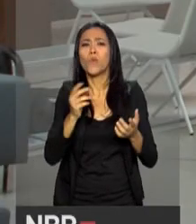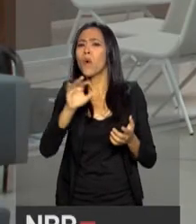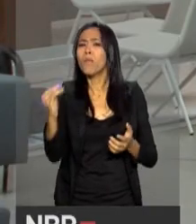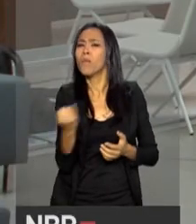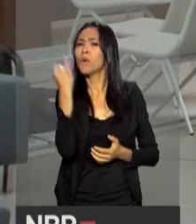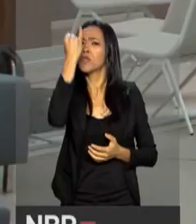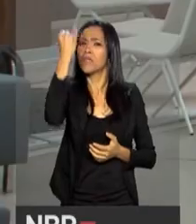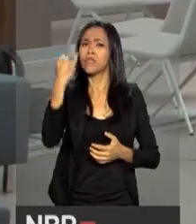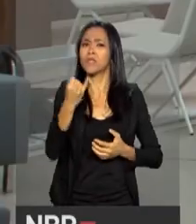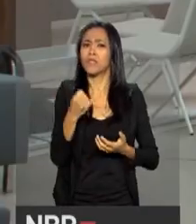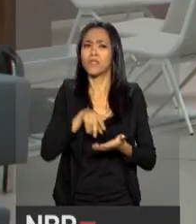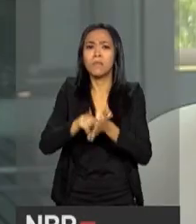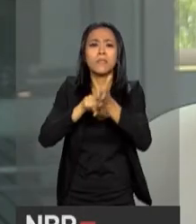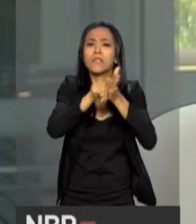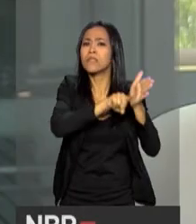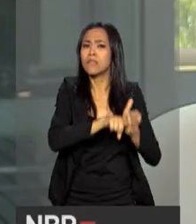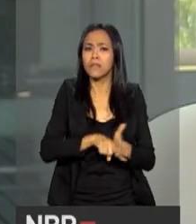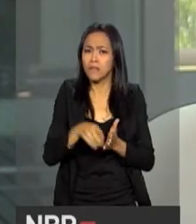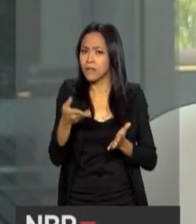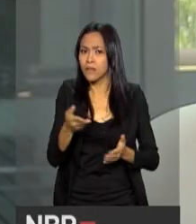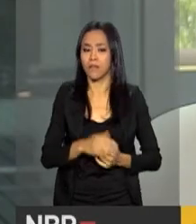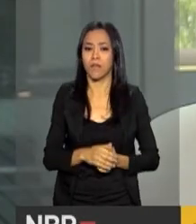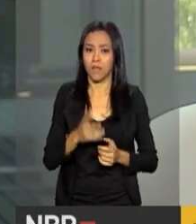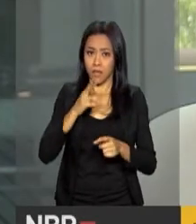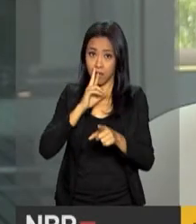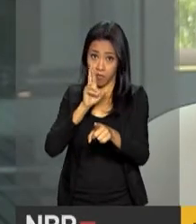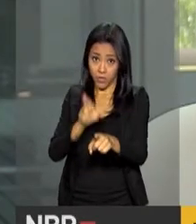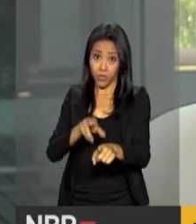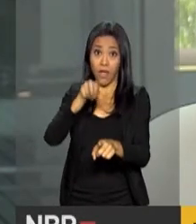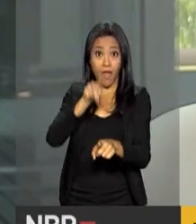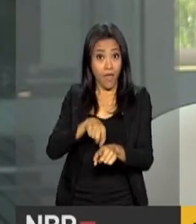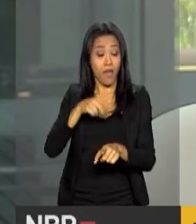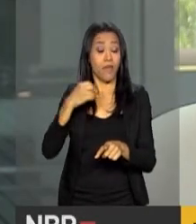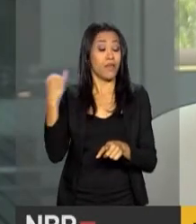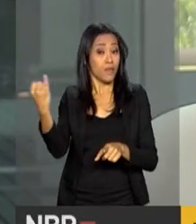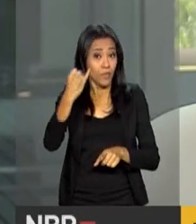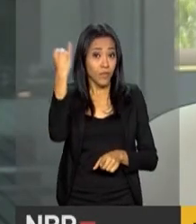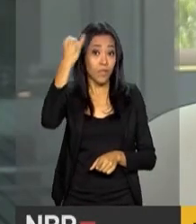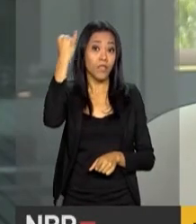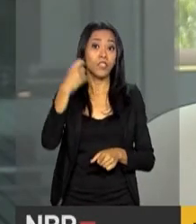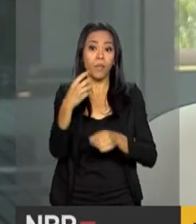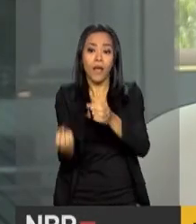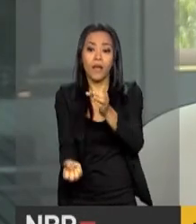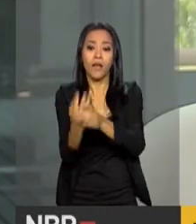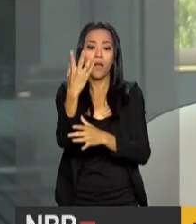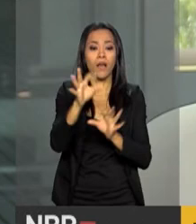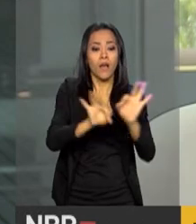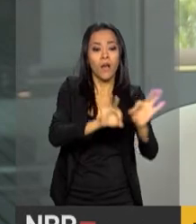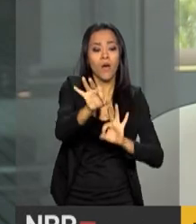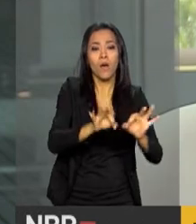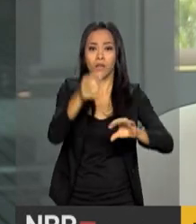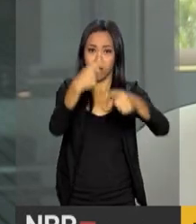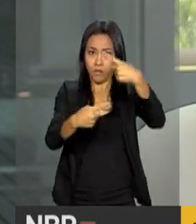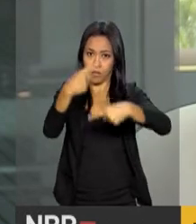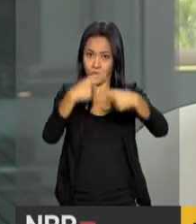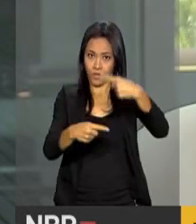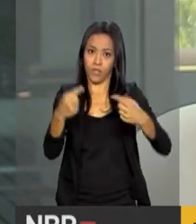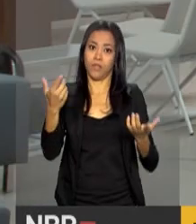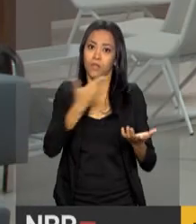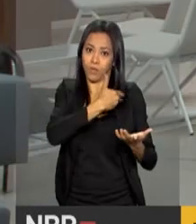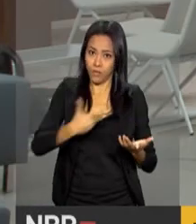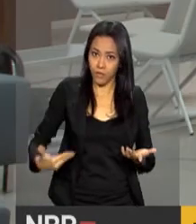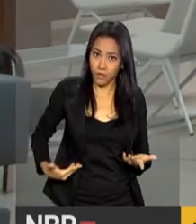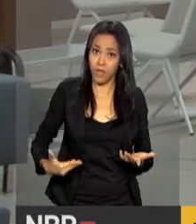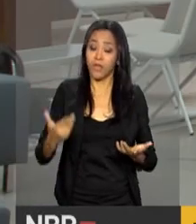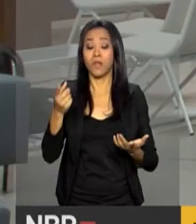periódico de dados ele é fundamental indispensável para implementação e formulação de políticas públicas para